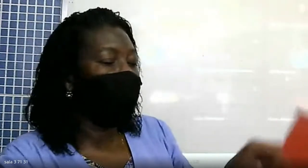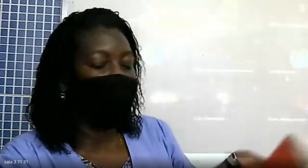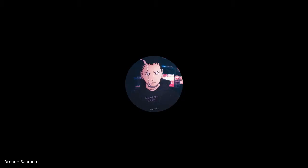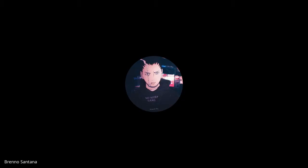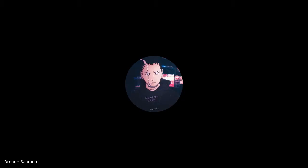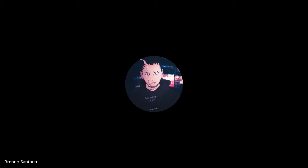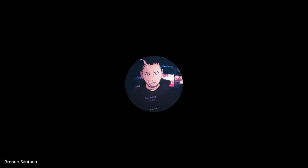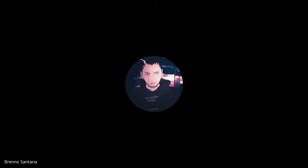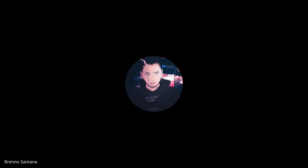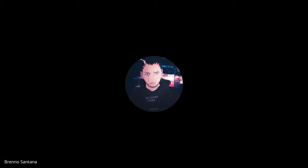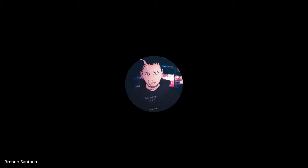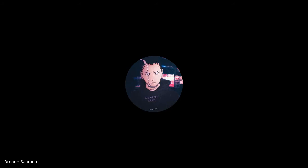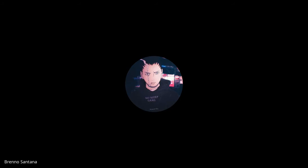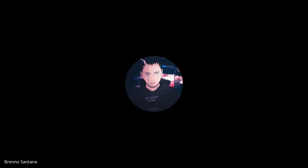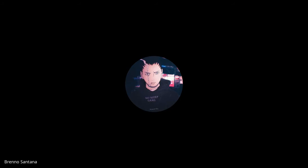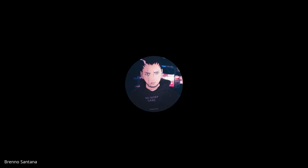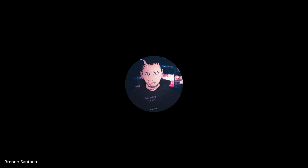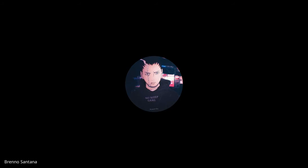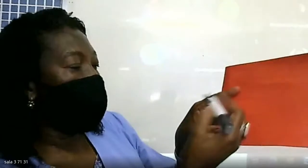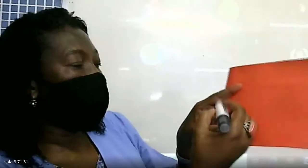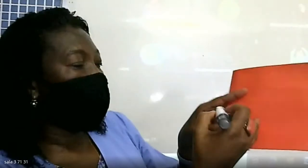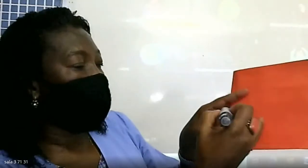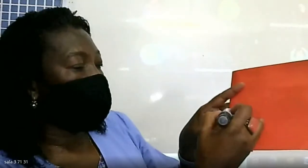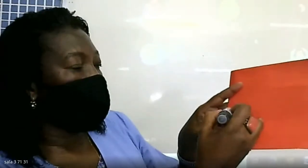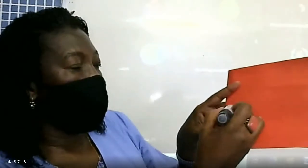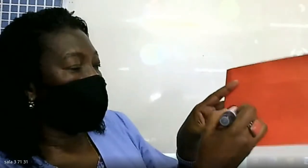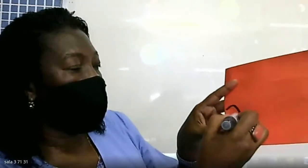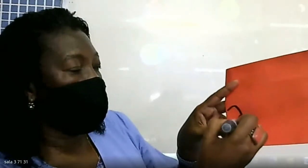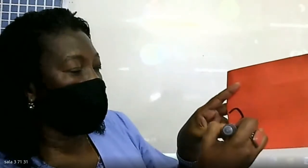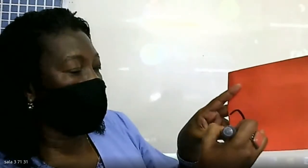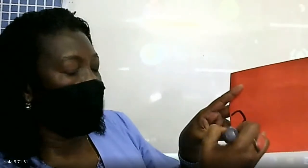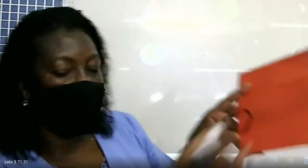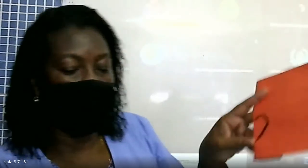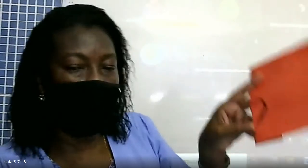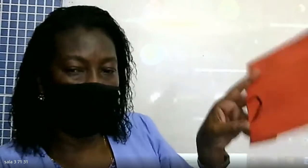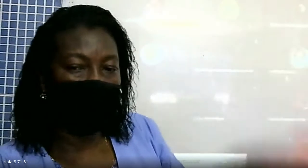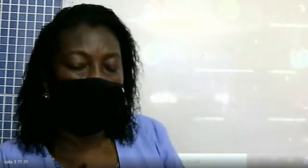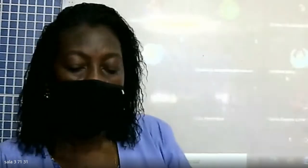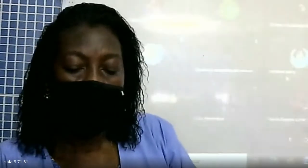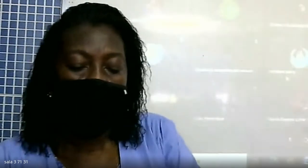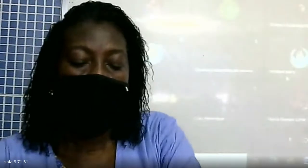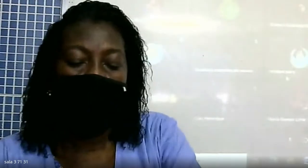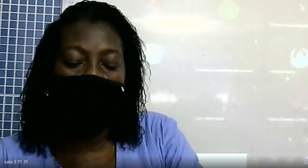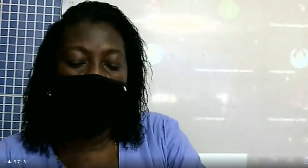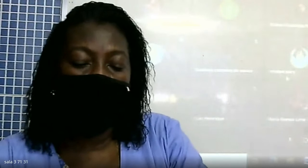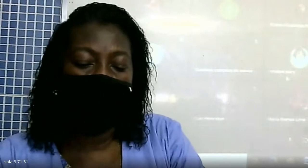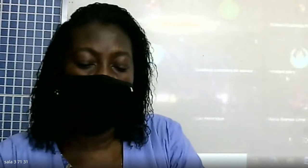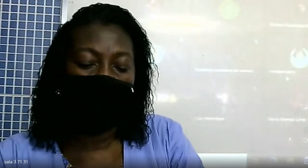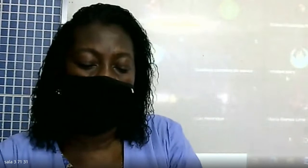aqui, ó, a metade de um coração? Ó, desenho a metade de um coração, um exemplo, né?